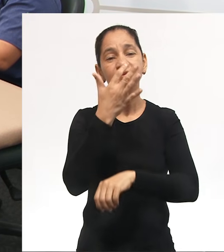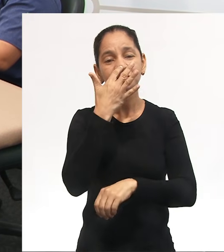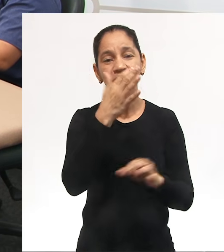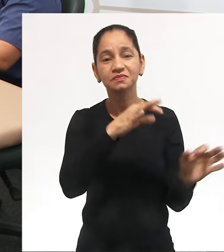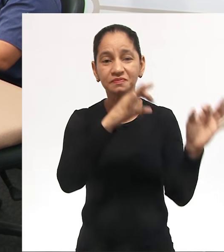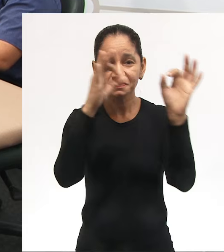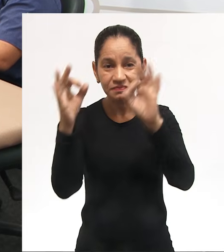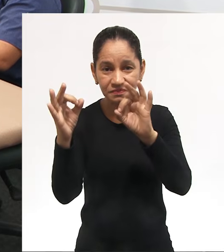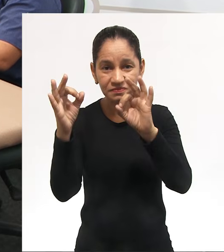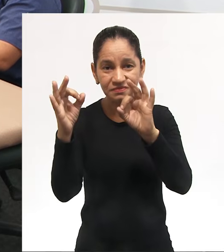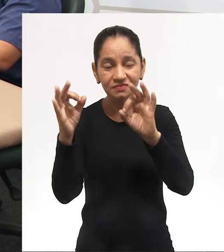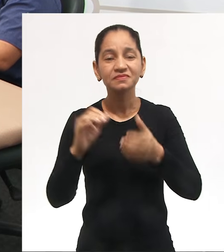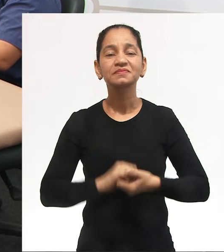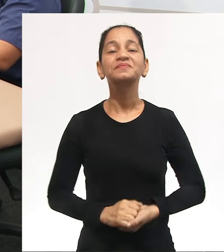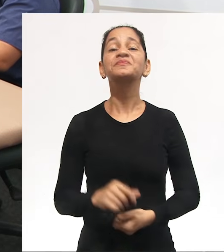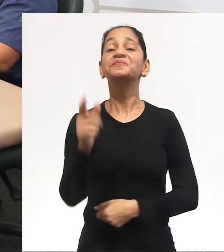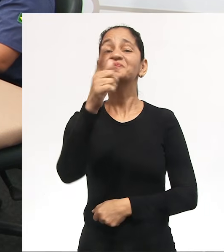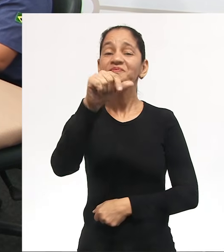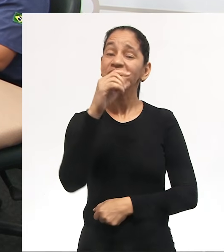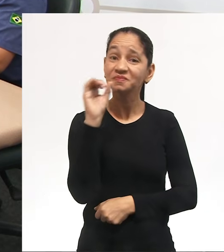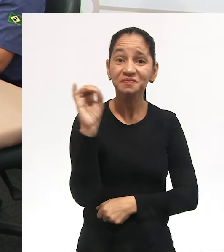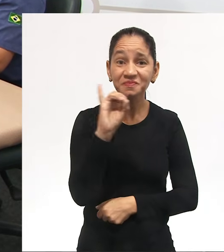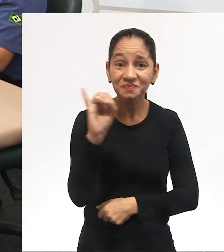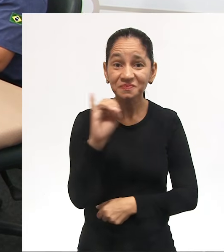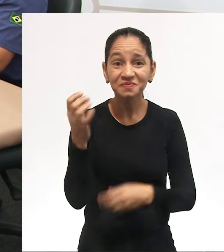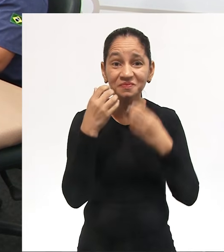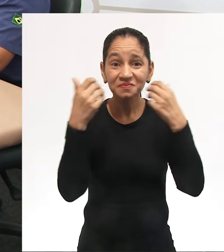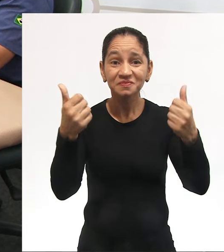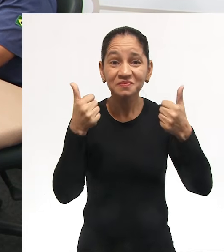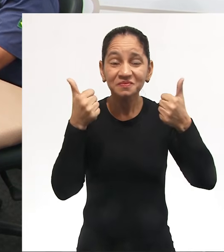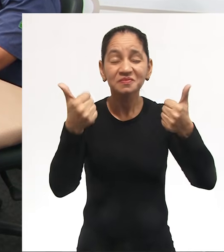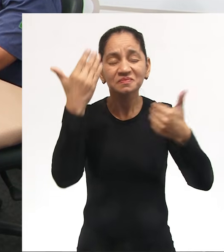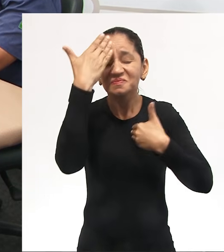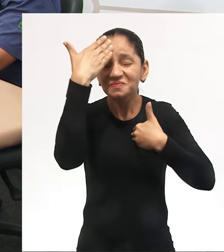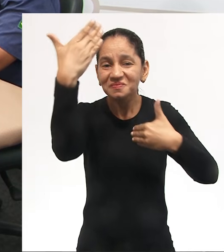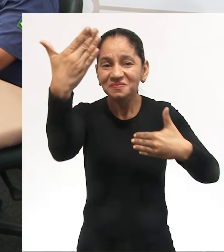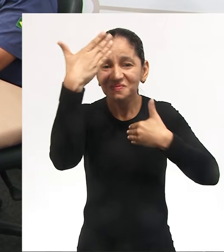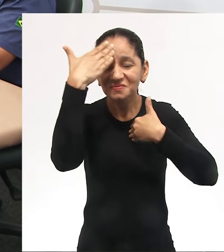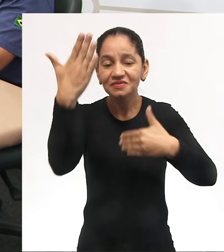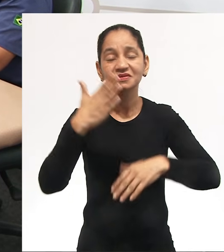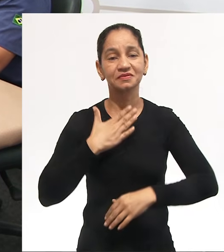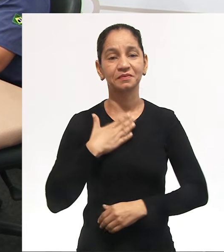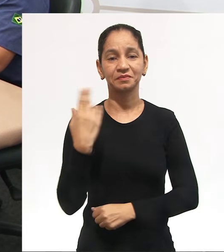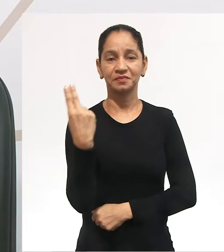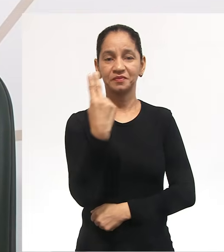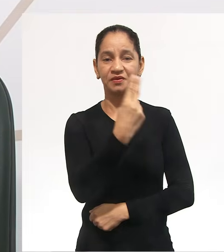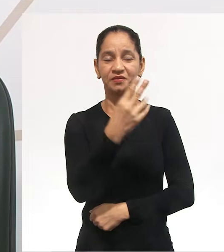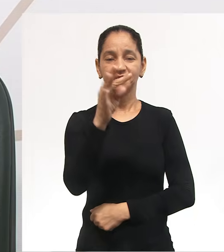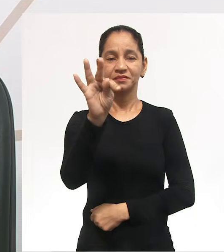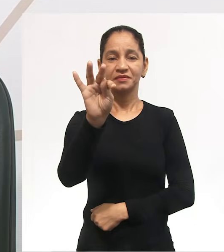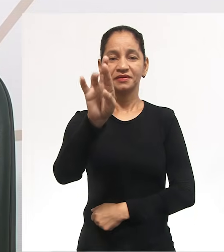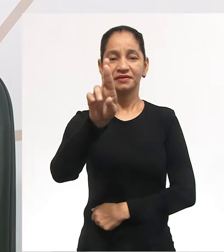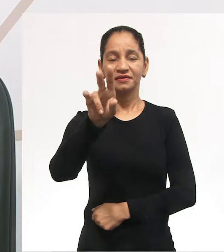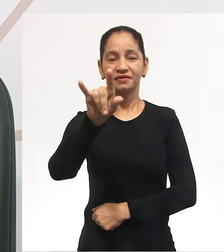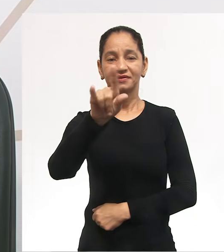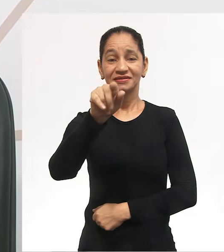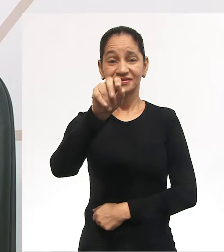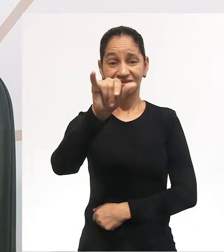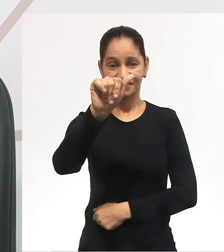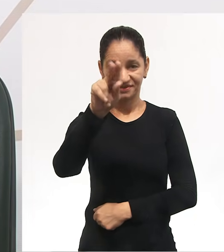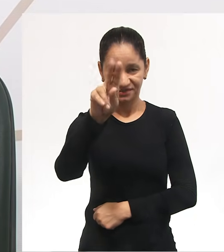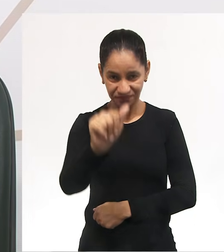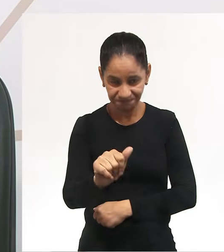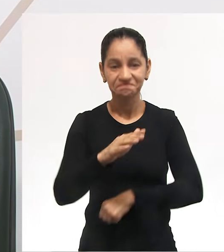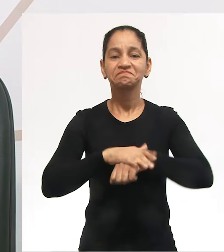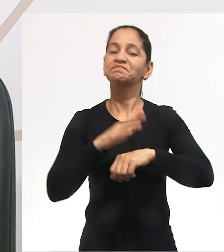nossos participantes. Olá a todos, muito obrigada pela recepção. Então, meu nome é Terezinha Félix de Brito,